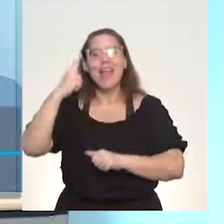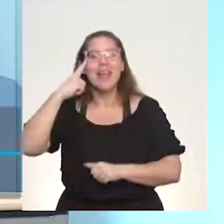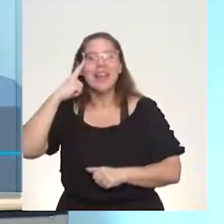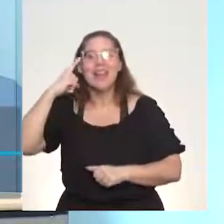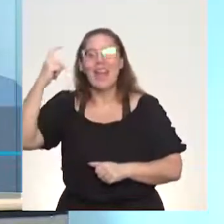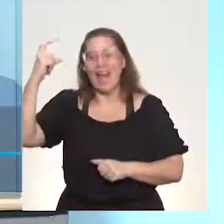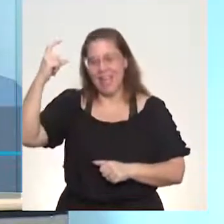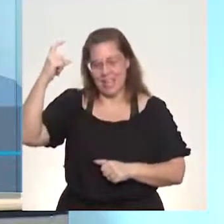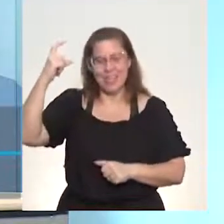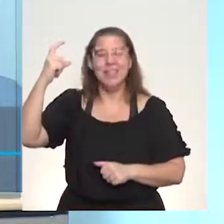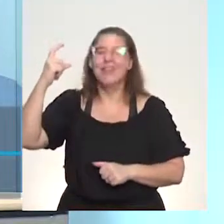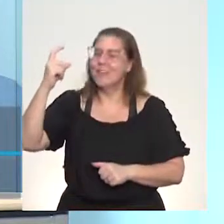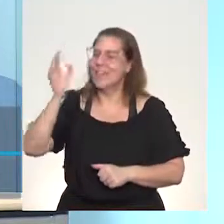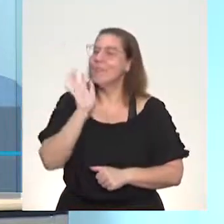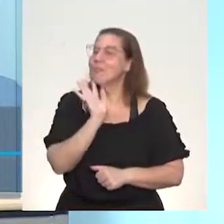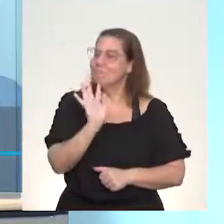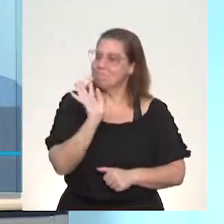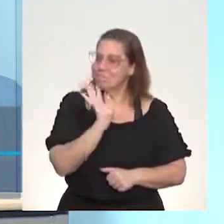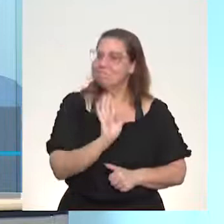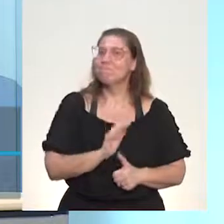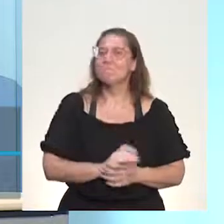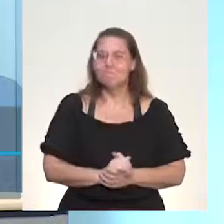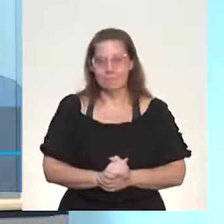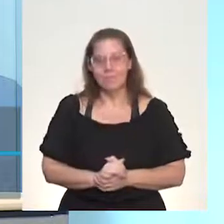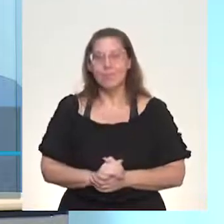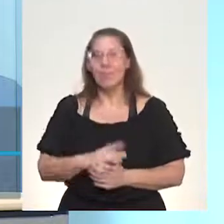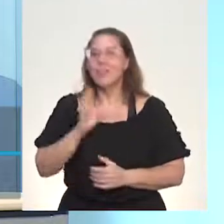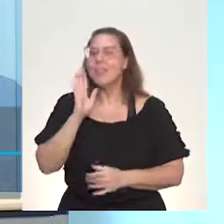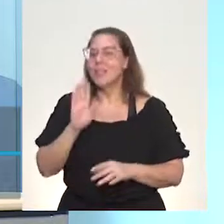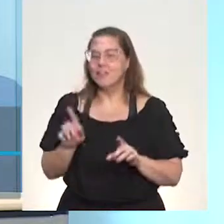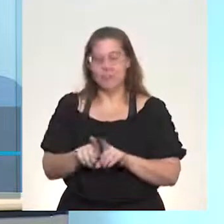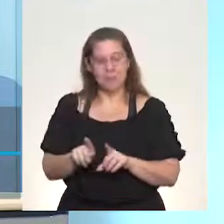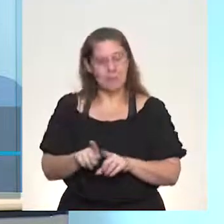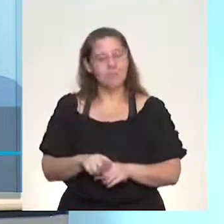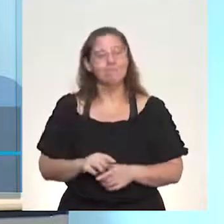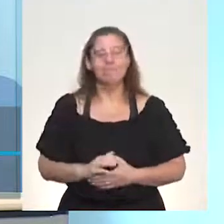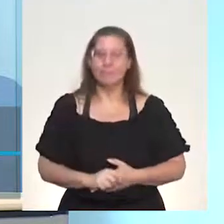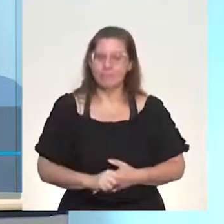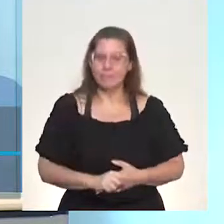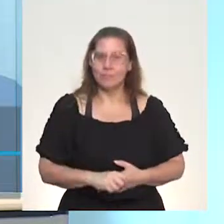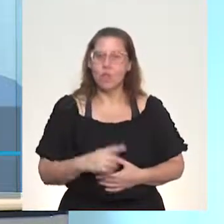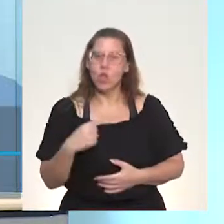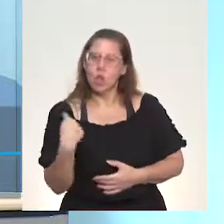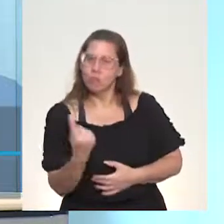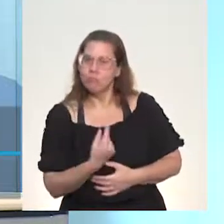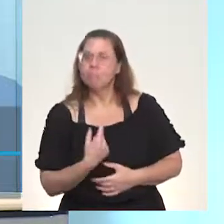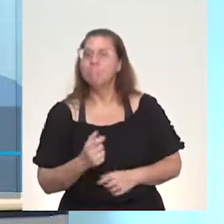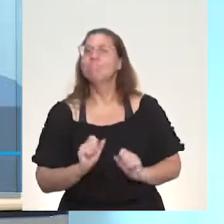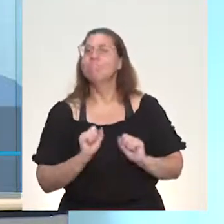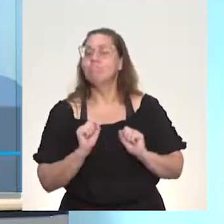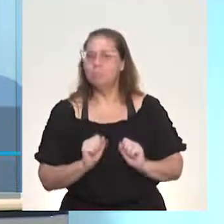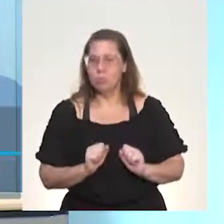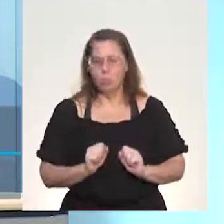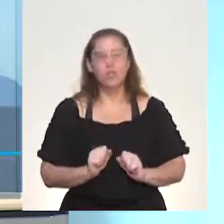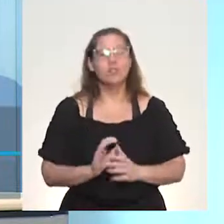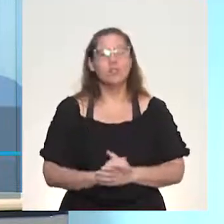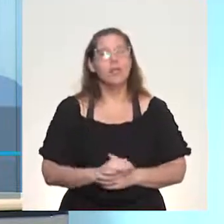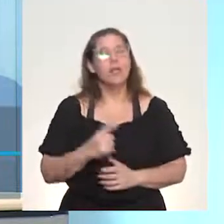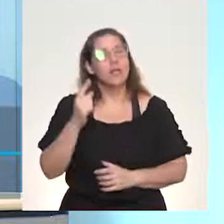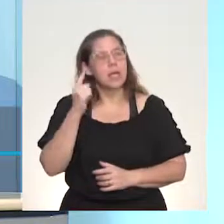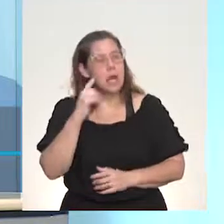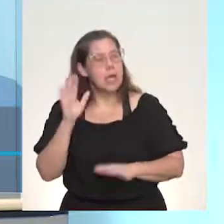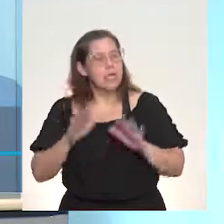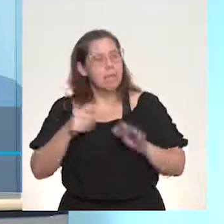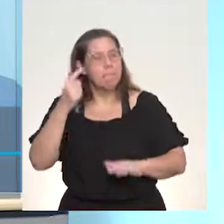mover-se, né? Então, uma das atribuições da filosofia é justamente essa, da gente sair dessa inércia